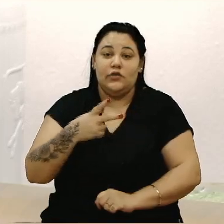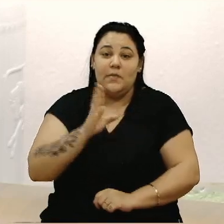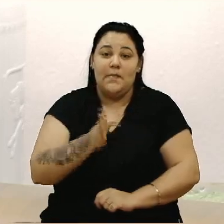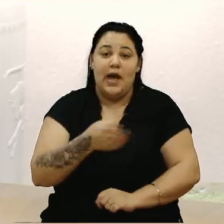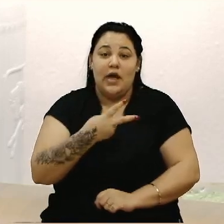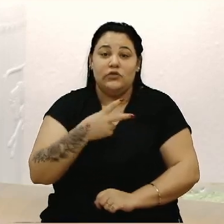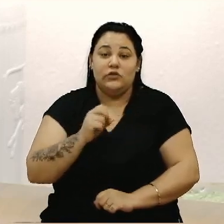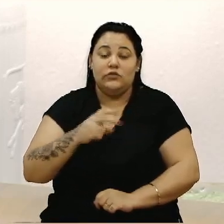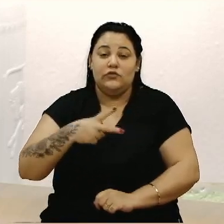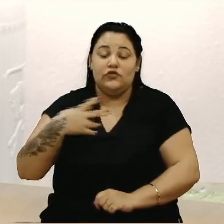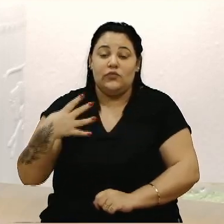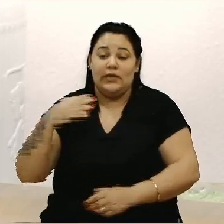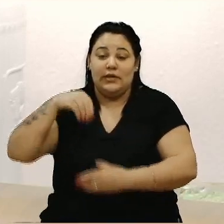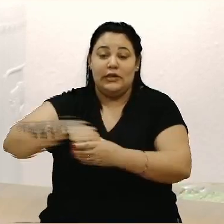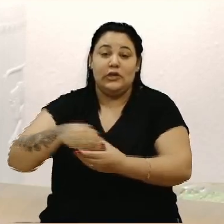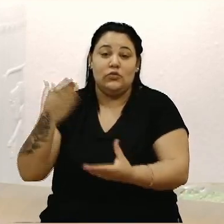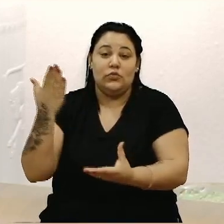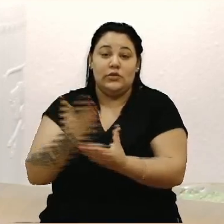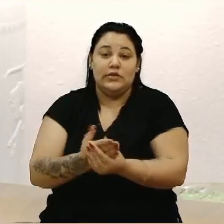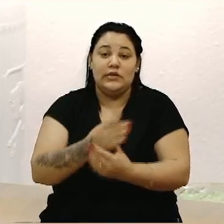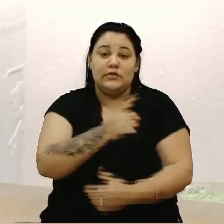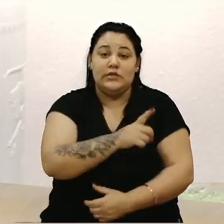122/2024, contido no processo número